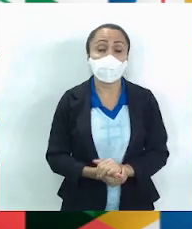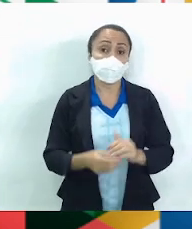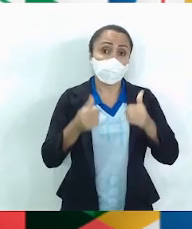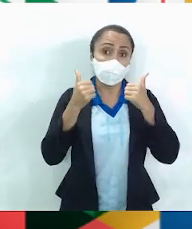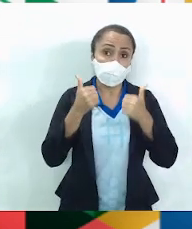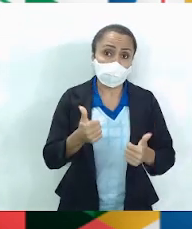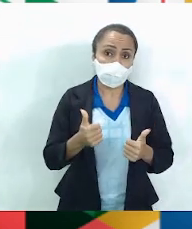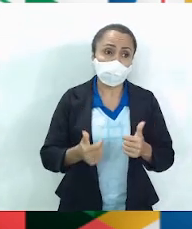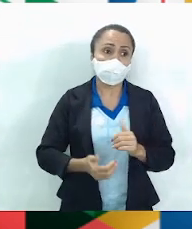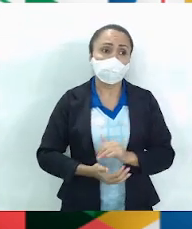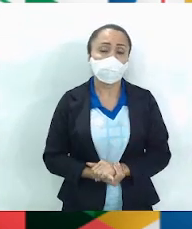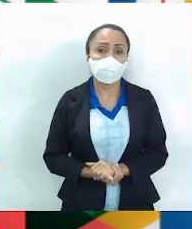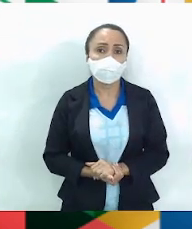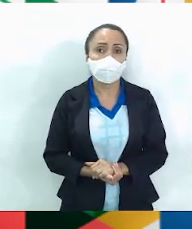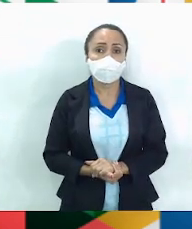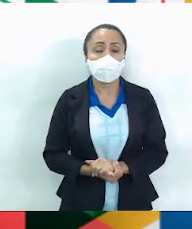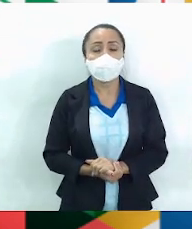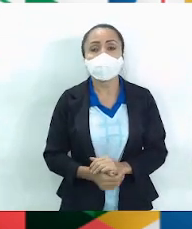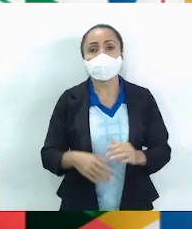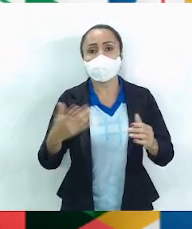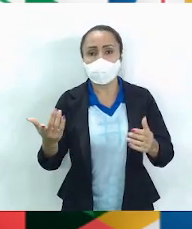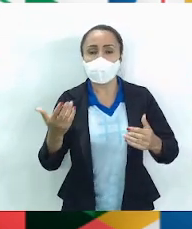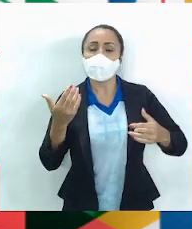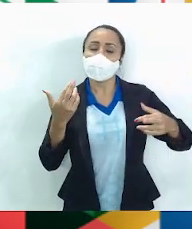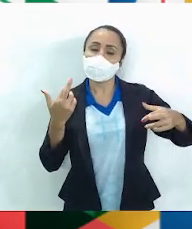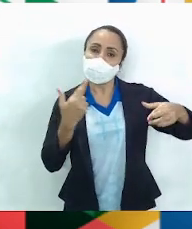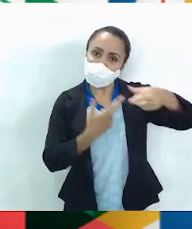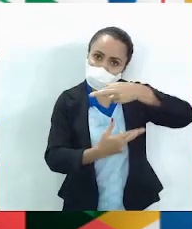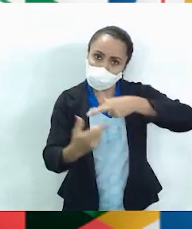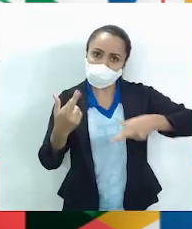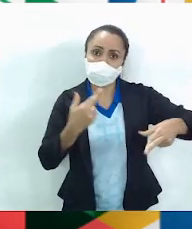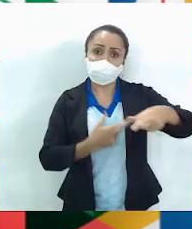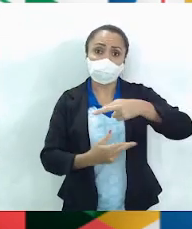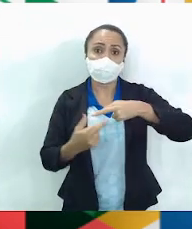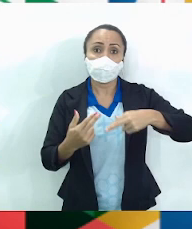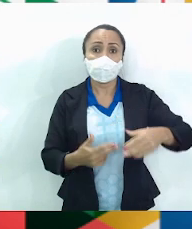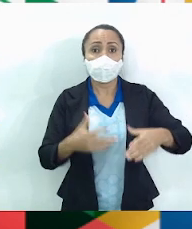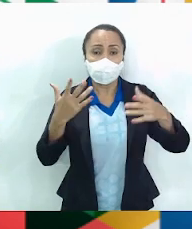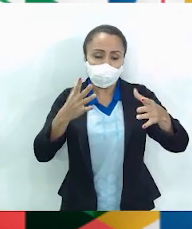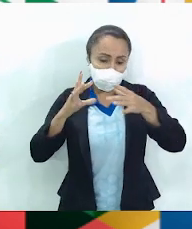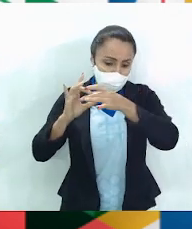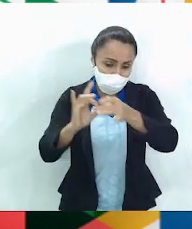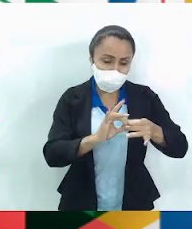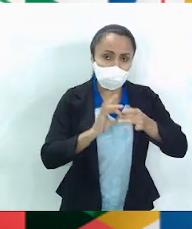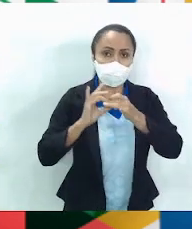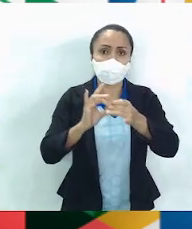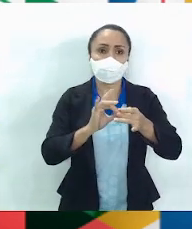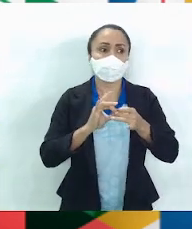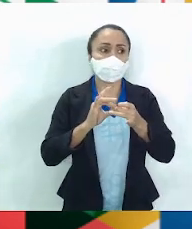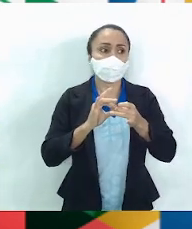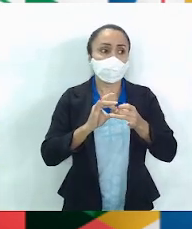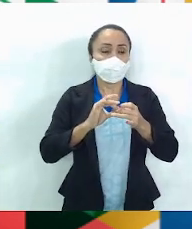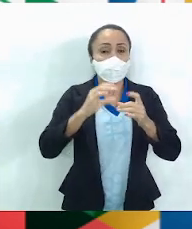beleza? Então, essa relação está completamente ligada